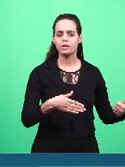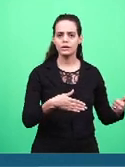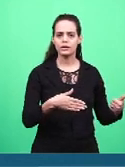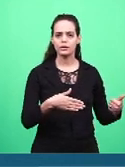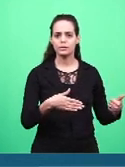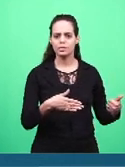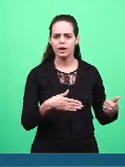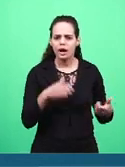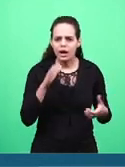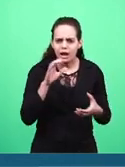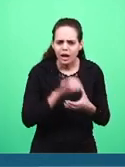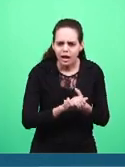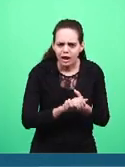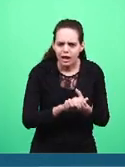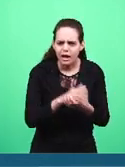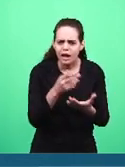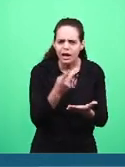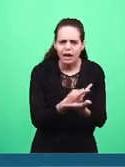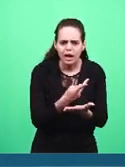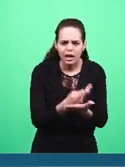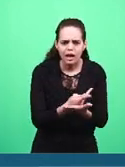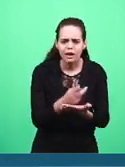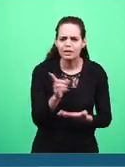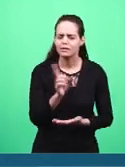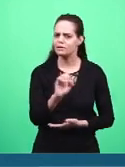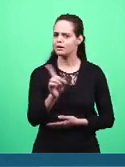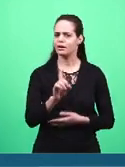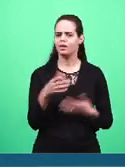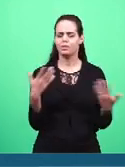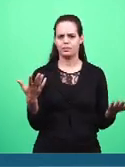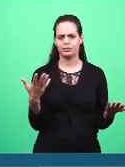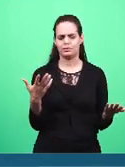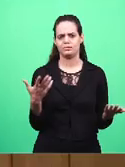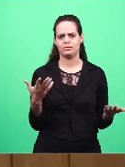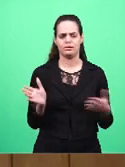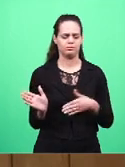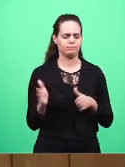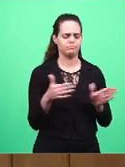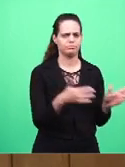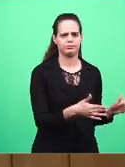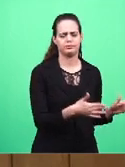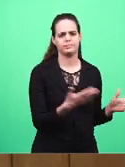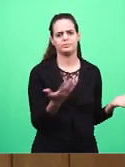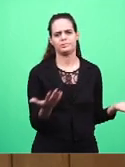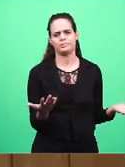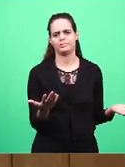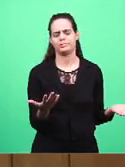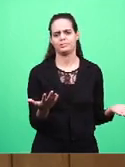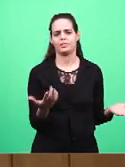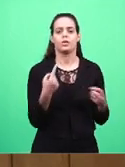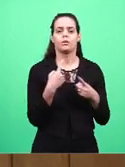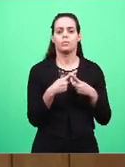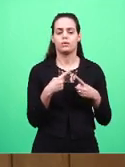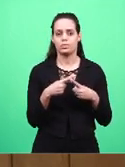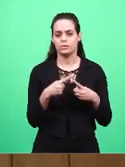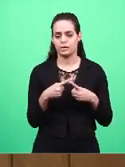leia o texto, releia o texto que foi lido por todos.